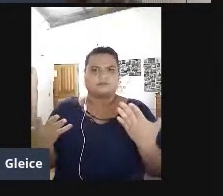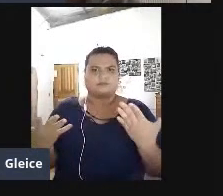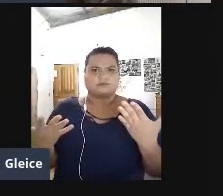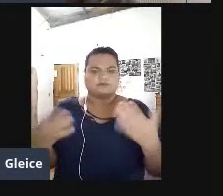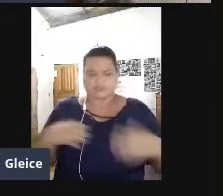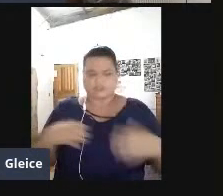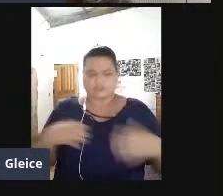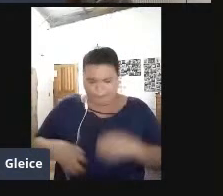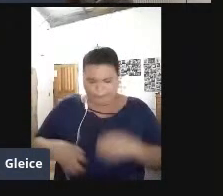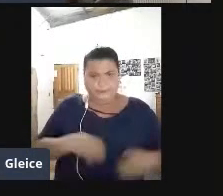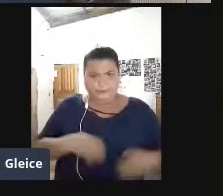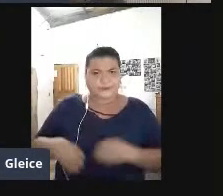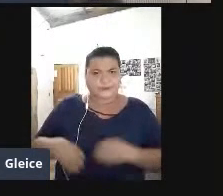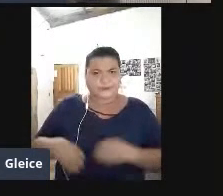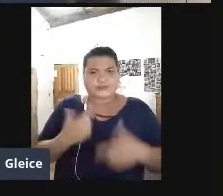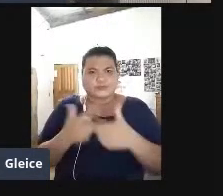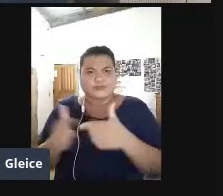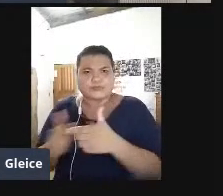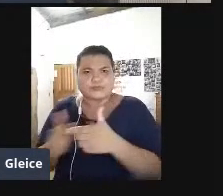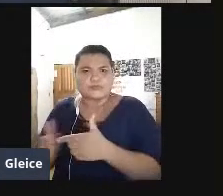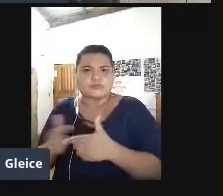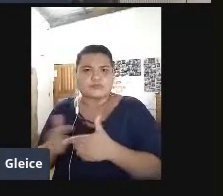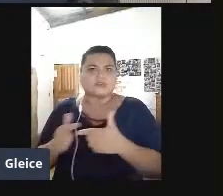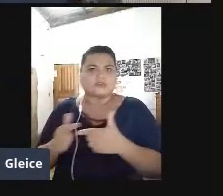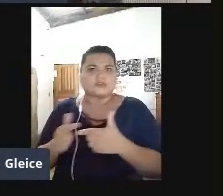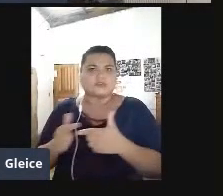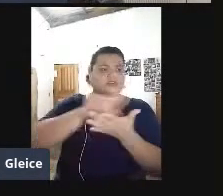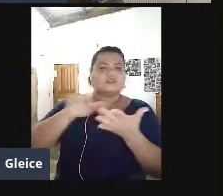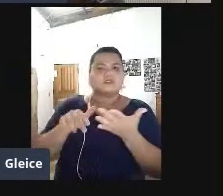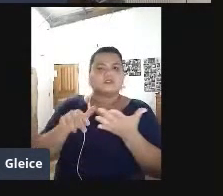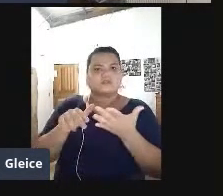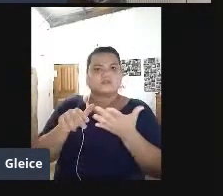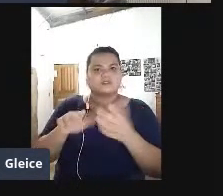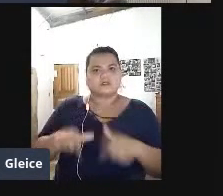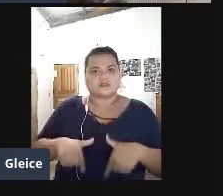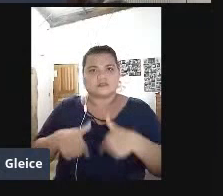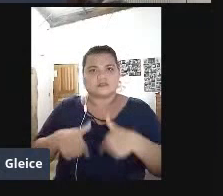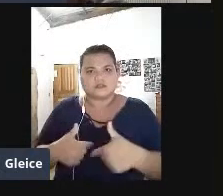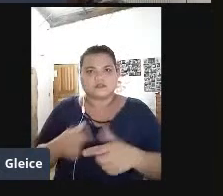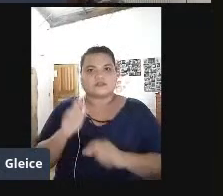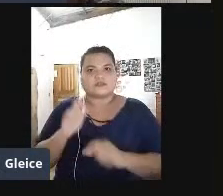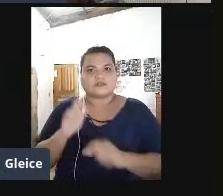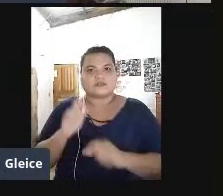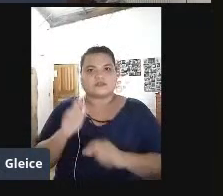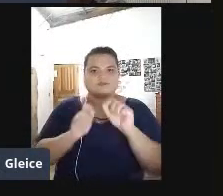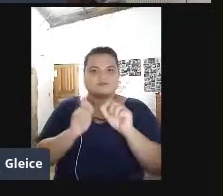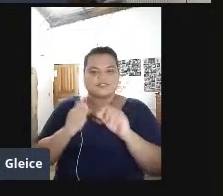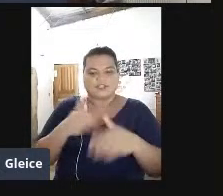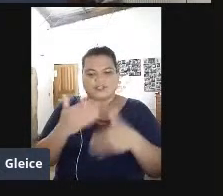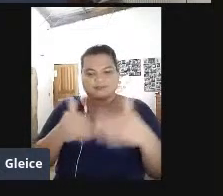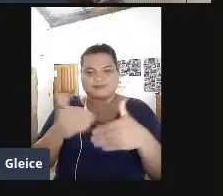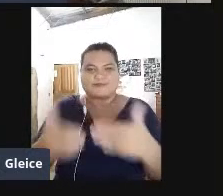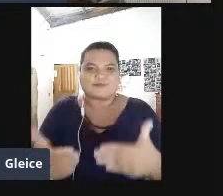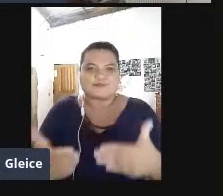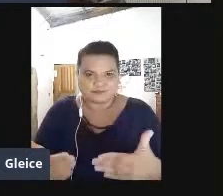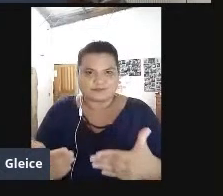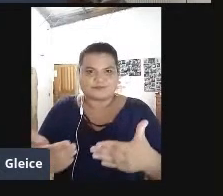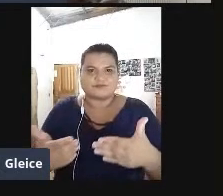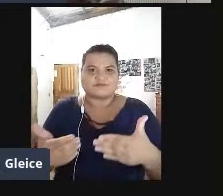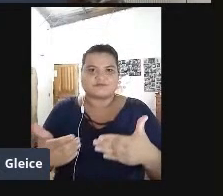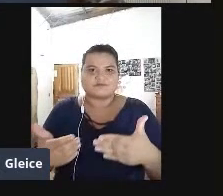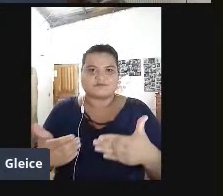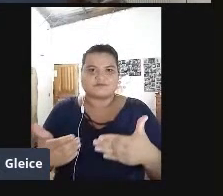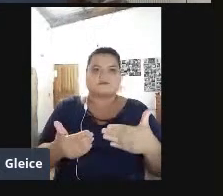falência renal. Eu coloquei que nós lutávamos contra a má perfusão, o distúrbio de coagulação e a terapia refratária. Nós lutávamos contra a